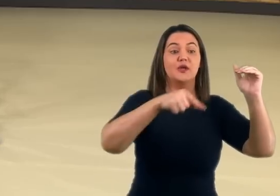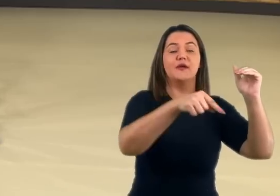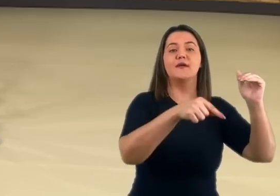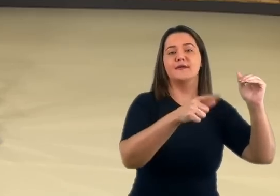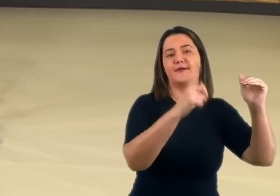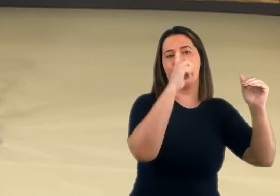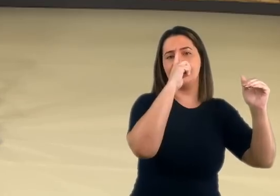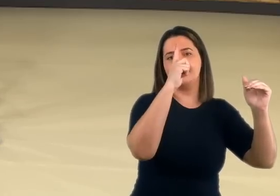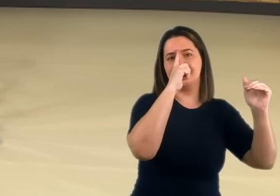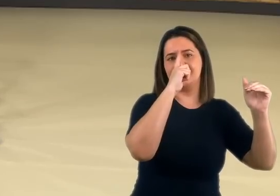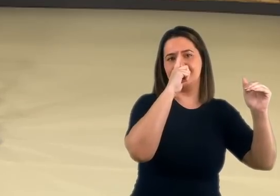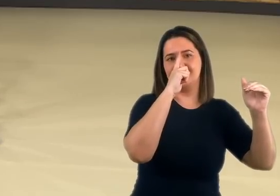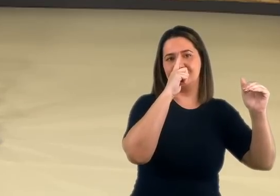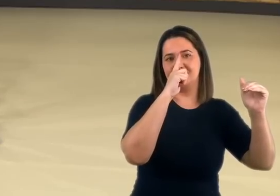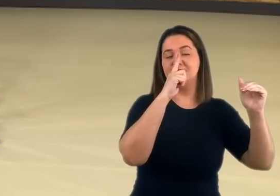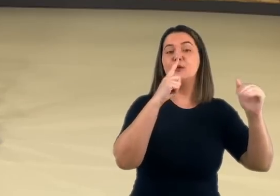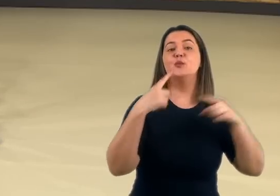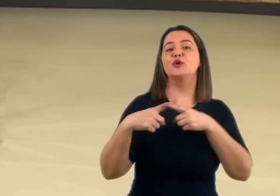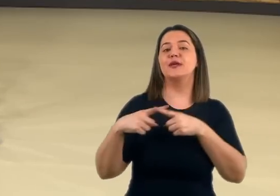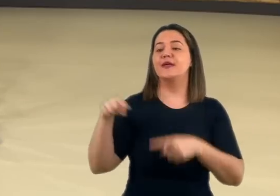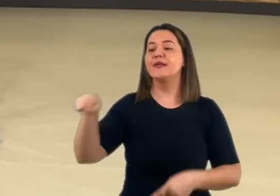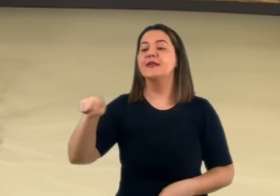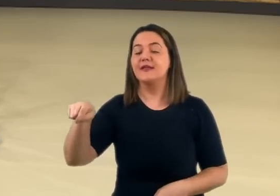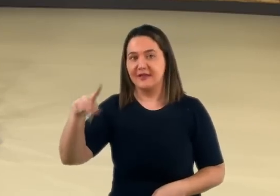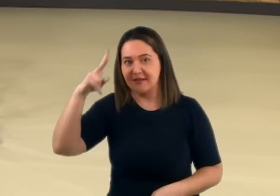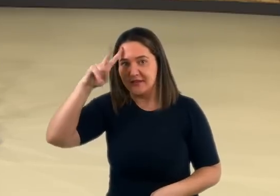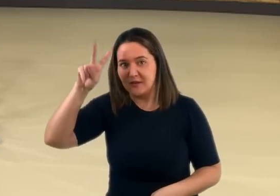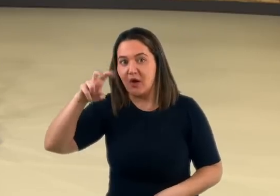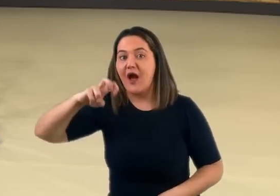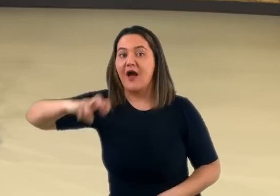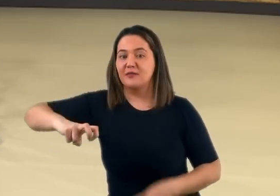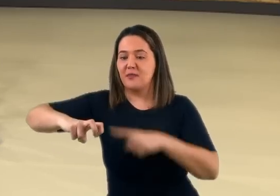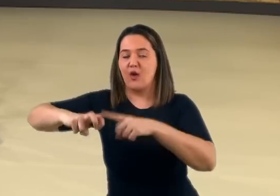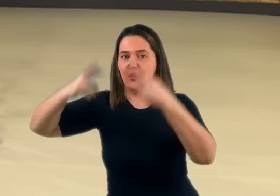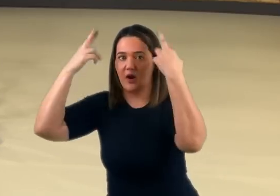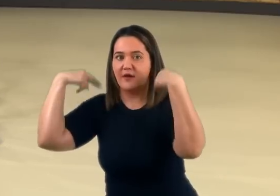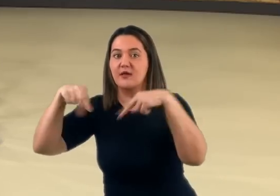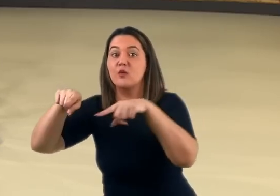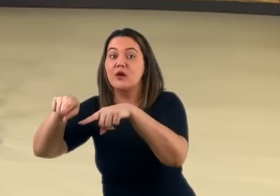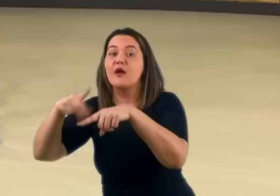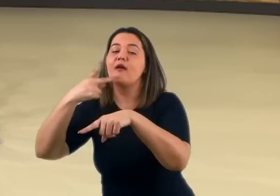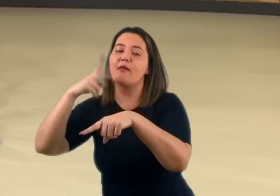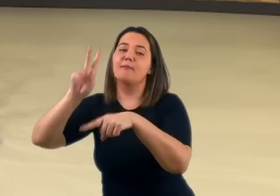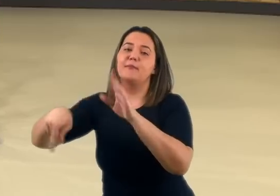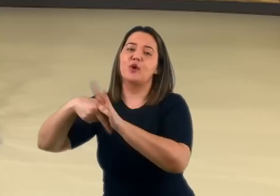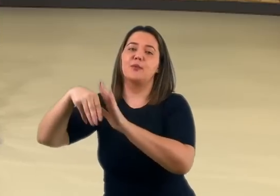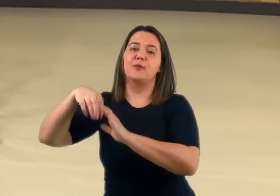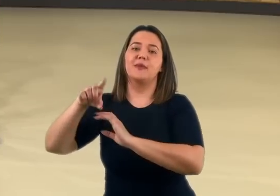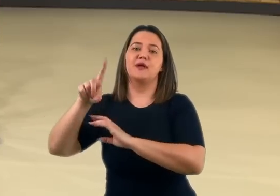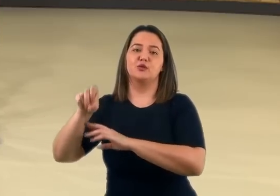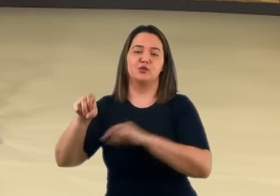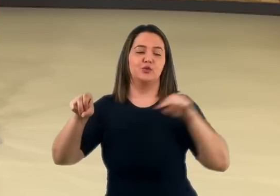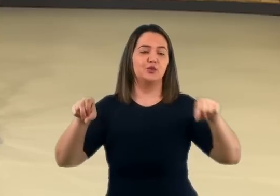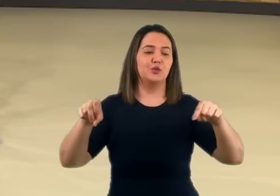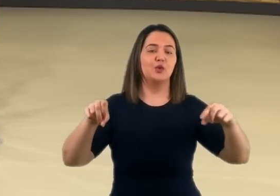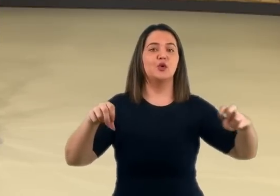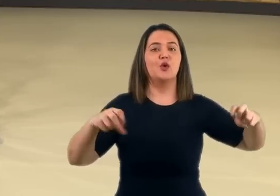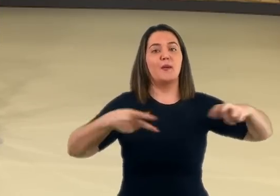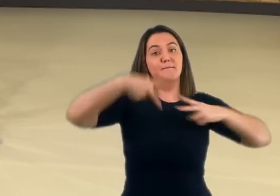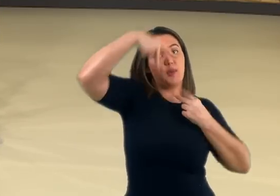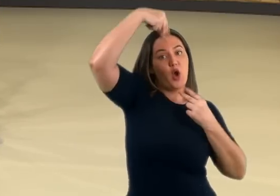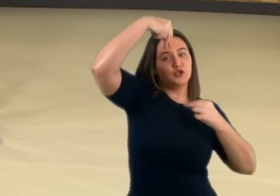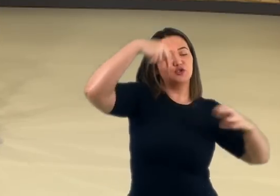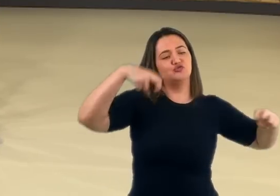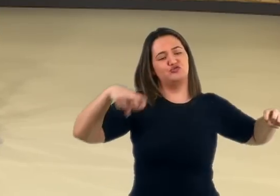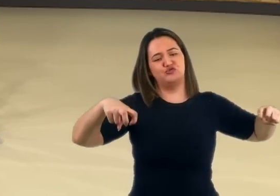o progresso? Grande, muito grande, e o chifre pequeno excessivamente grande. Ora,